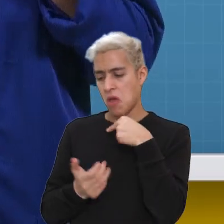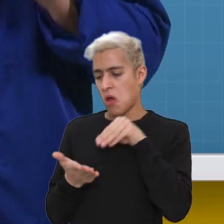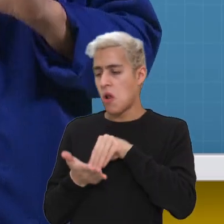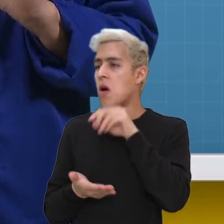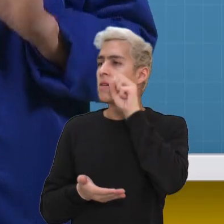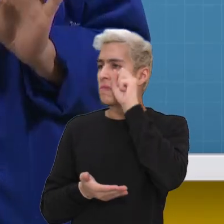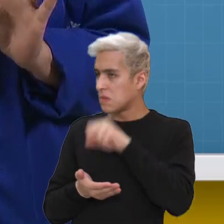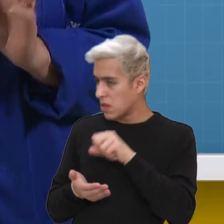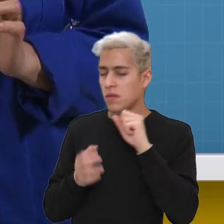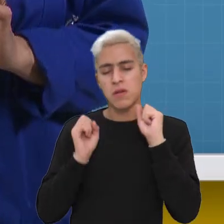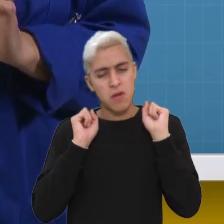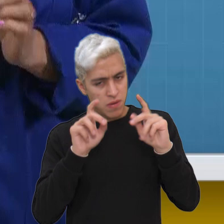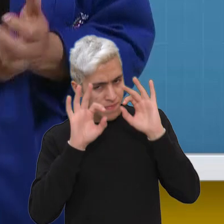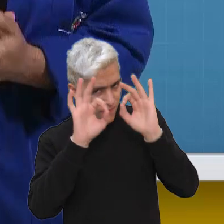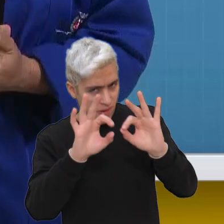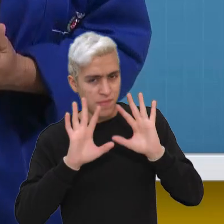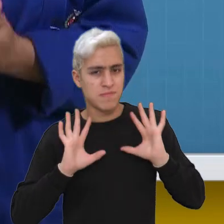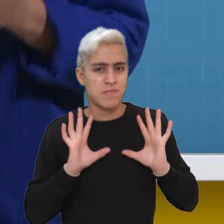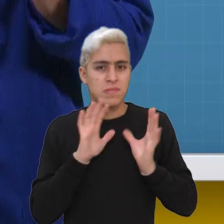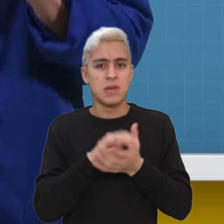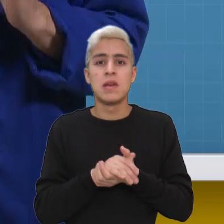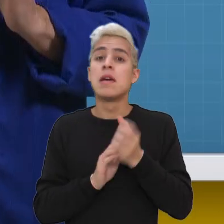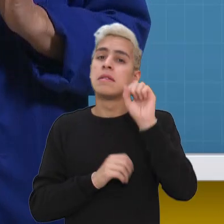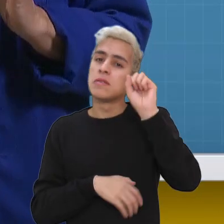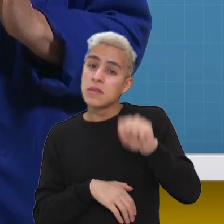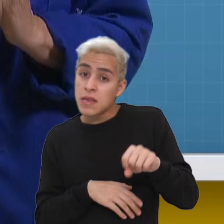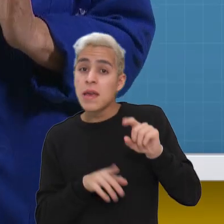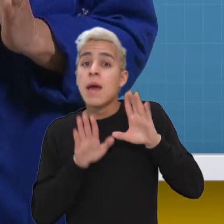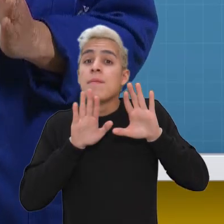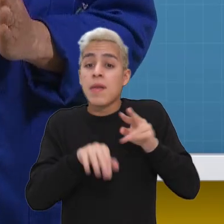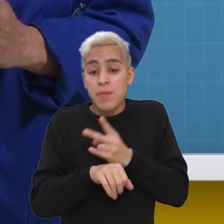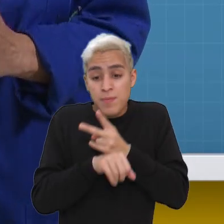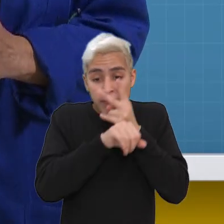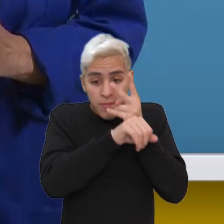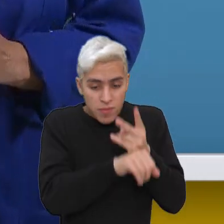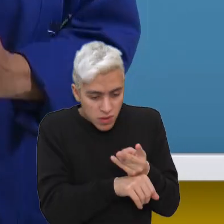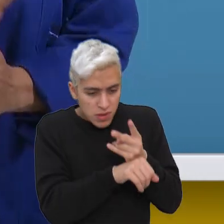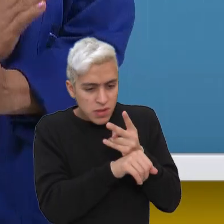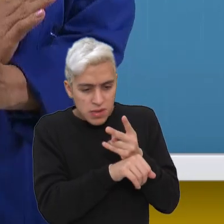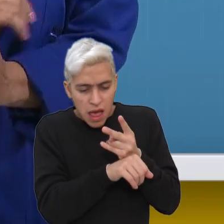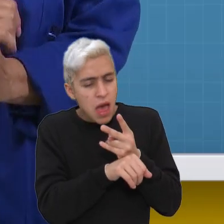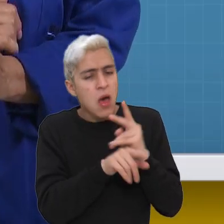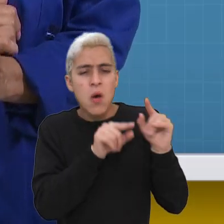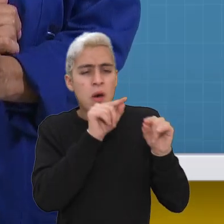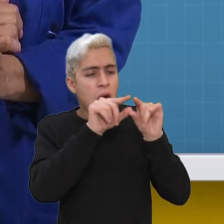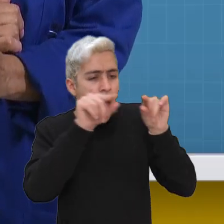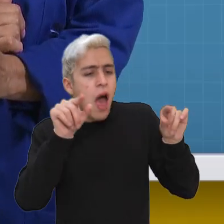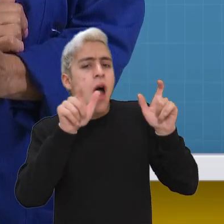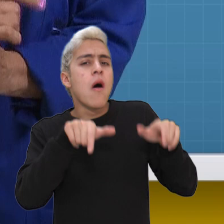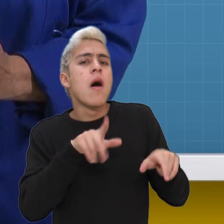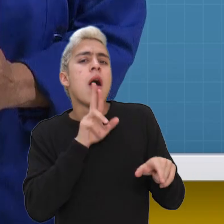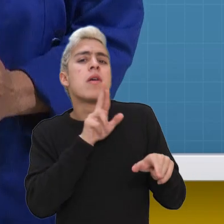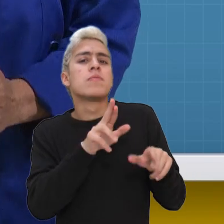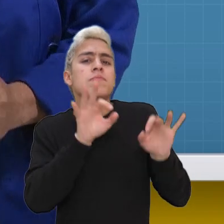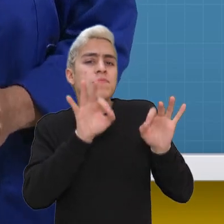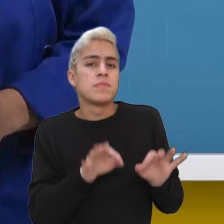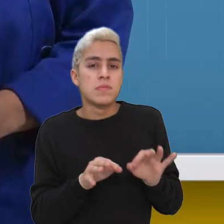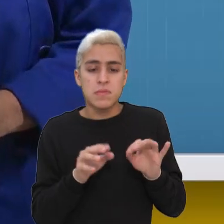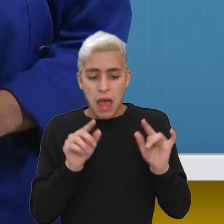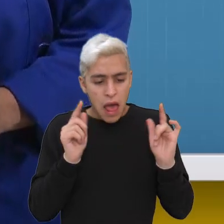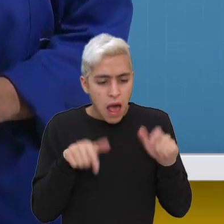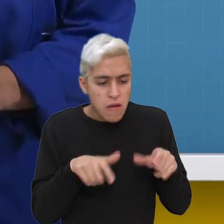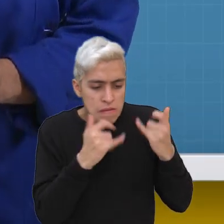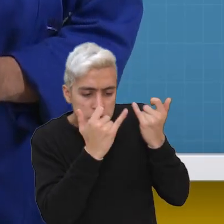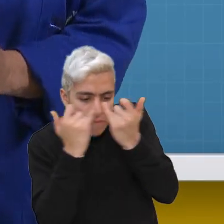minha resposta foi sim. Perfeito. Sim, agora vamos buscar a resposta para a questão seguinte. Onde elas